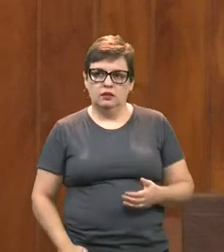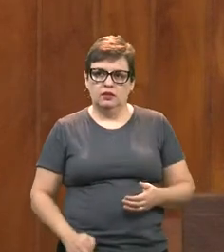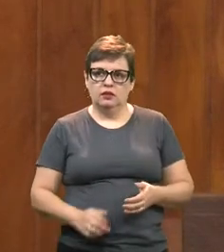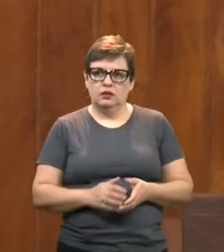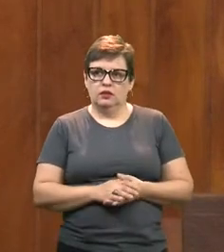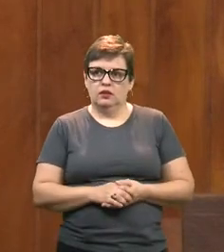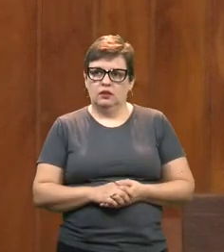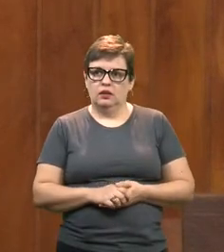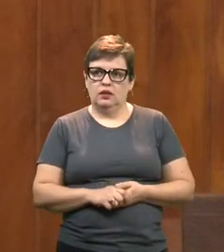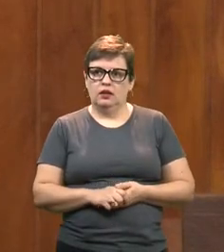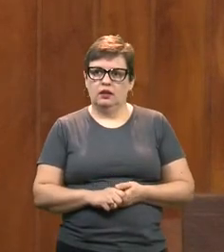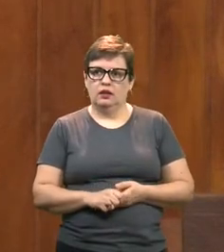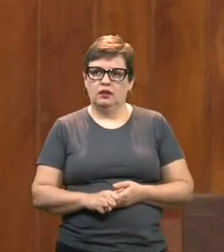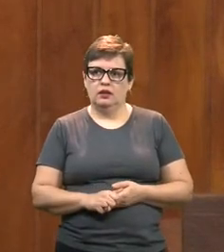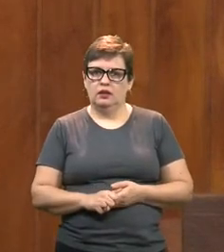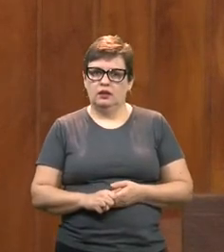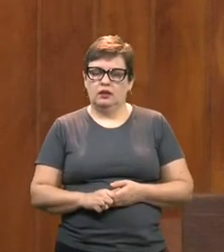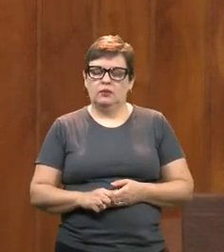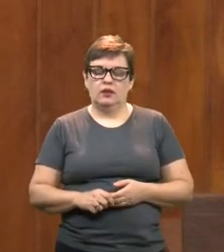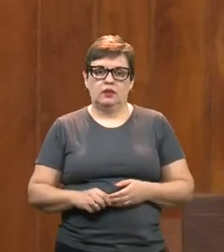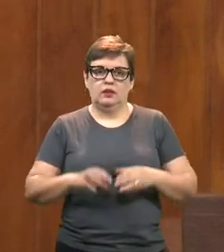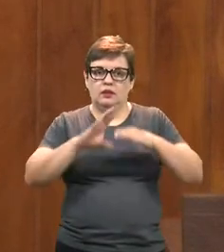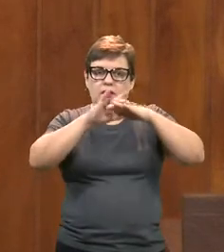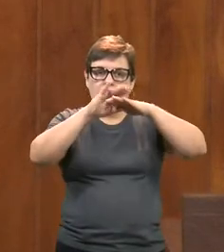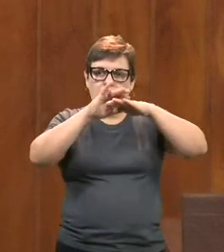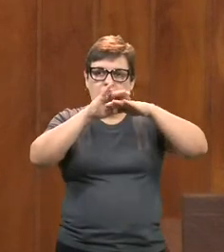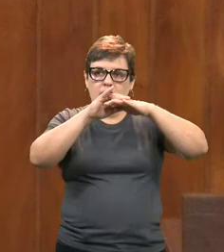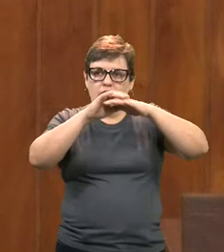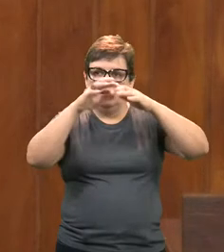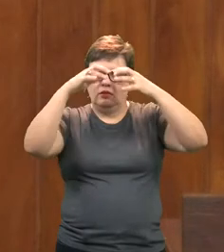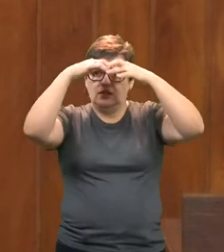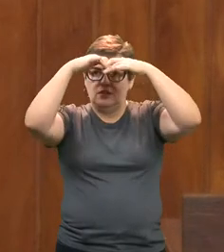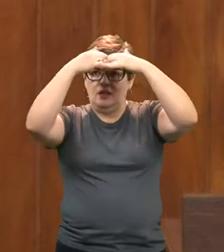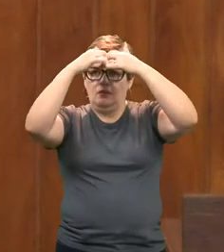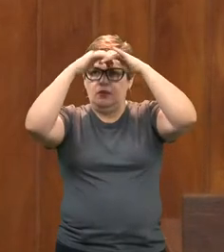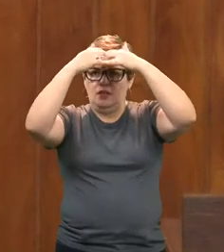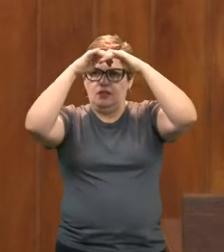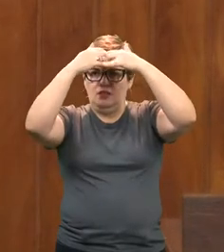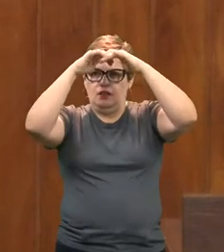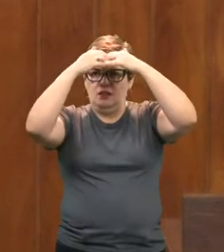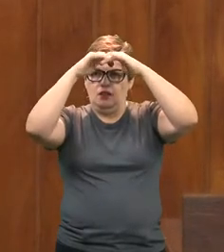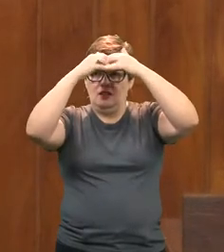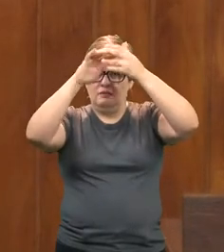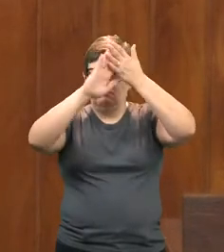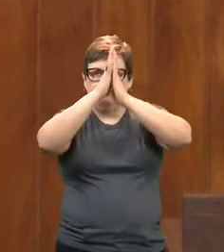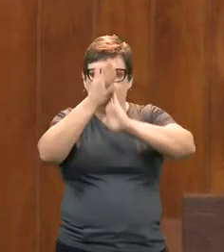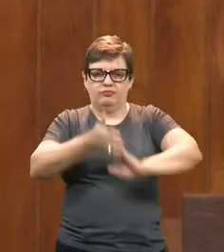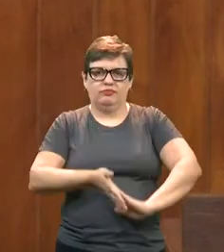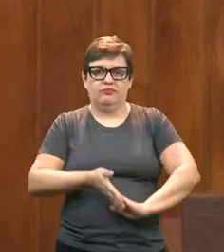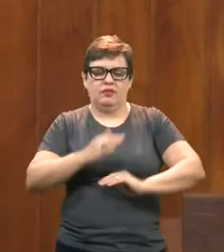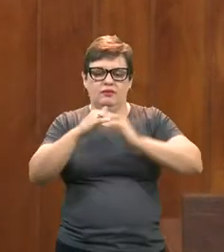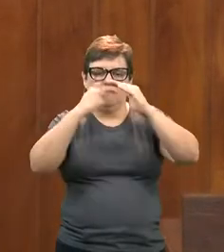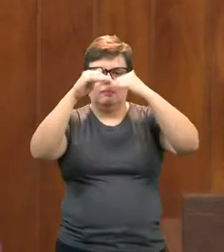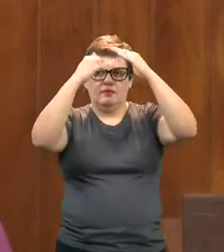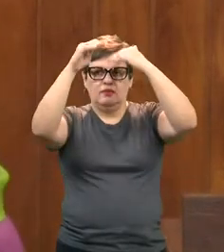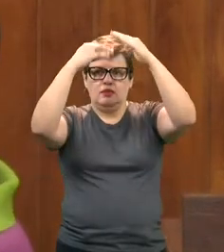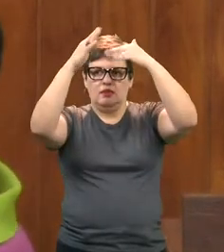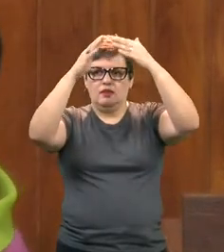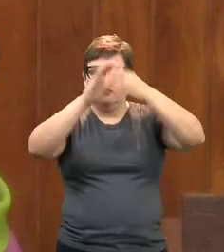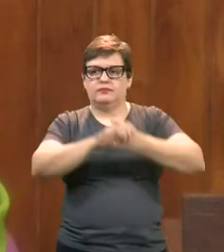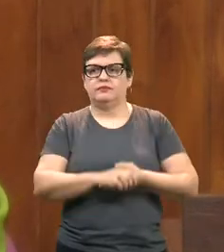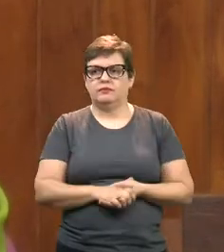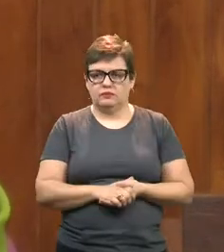doenças neurodegenerativa progressiva. O aumento exponencial de